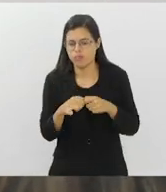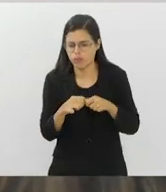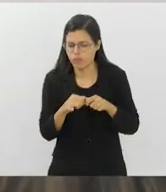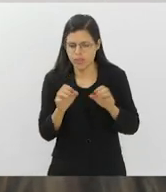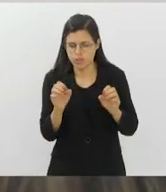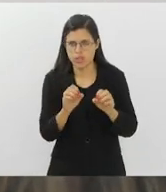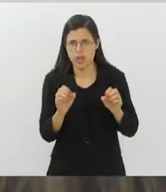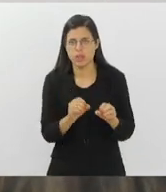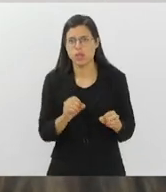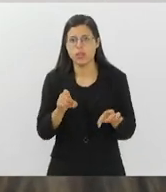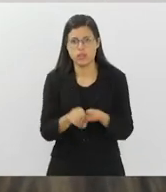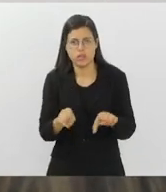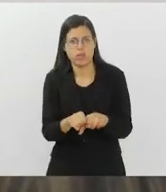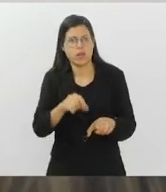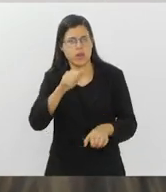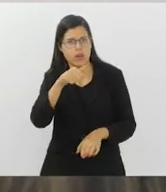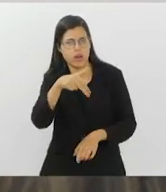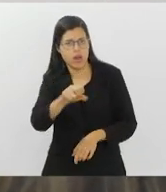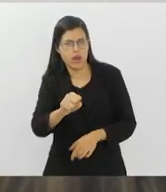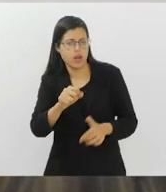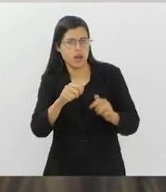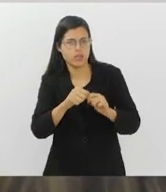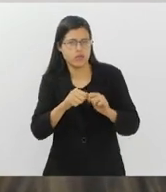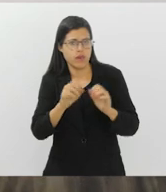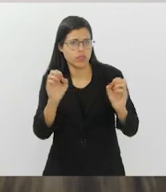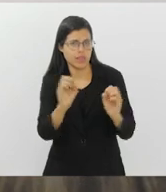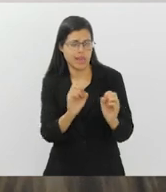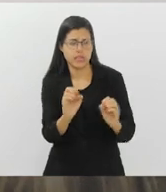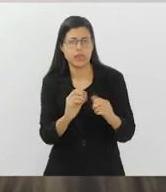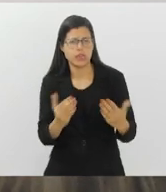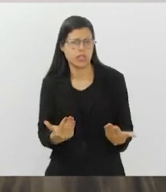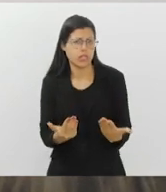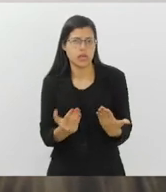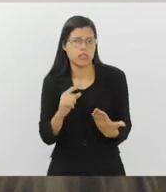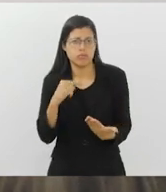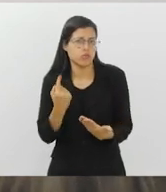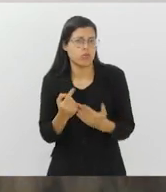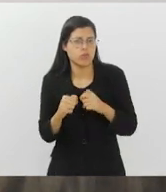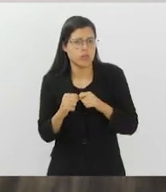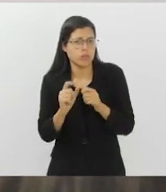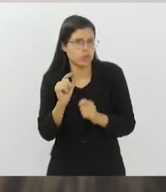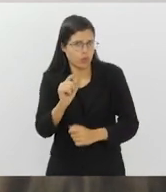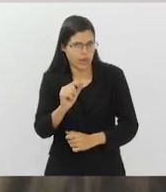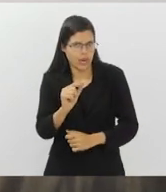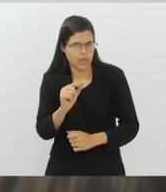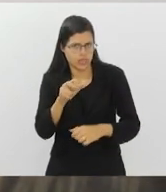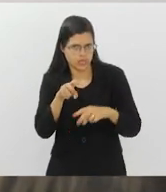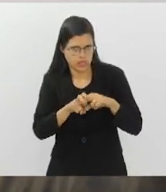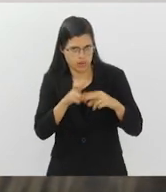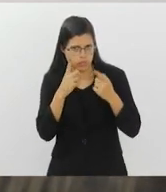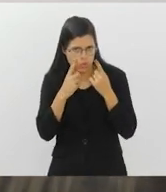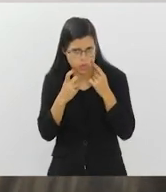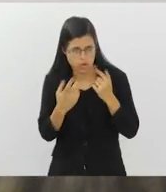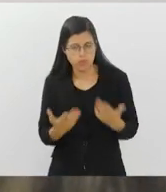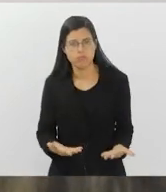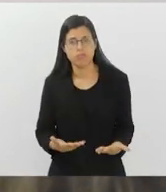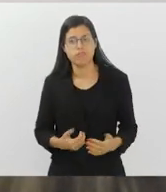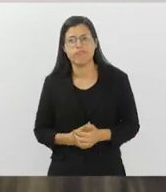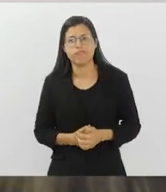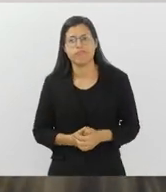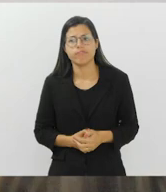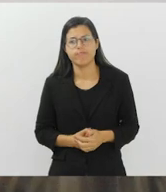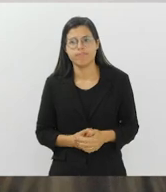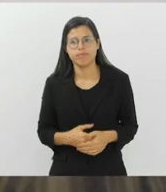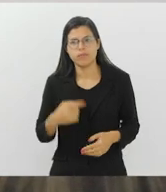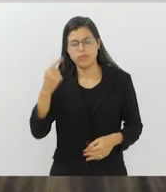quê? Além de sentar e chorar, o que é possível fazer a essas famílias? Então, pensando nisso, eu